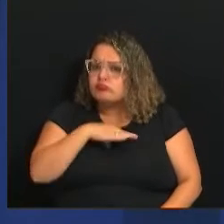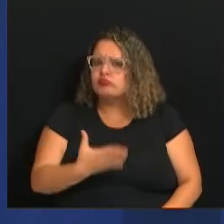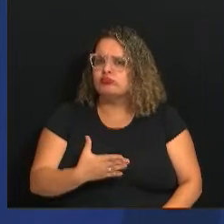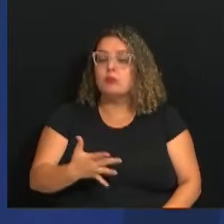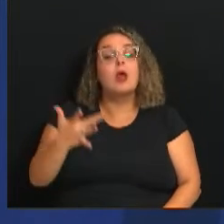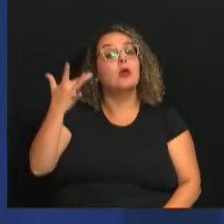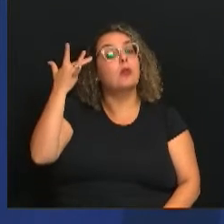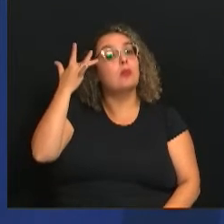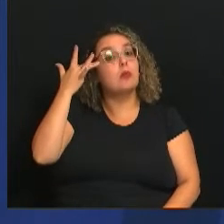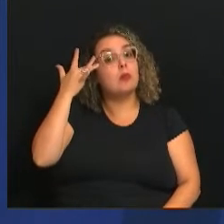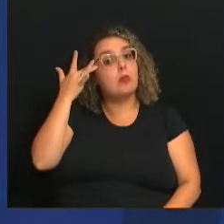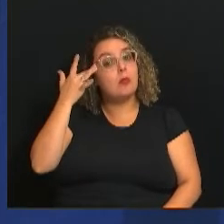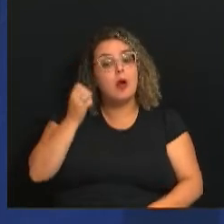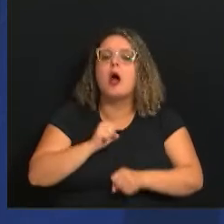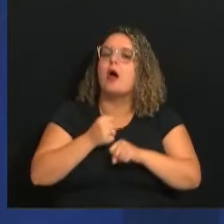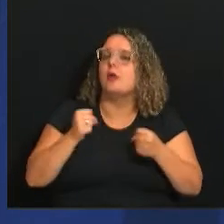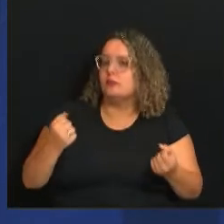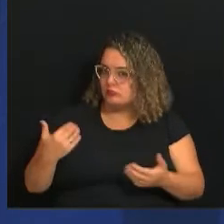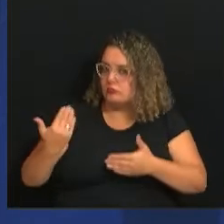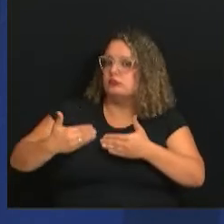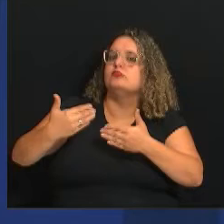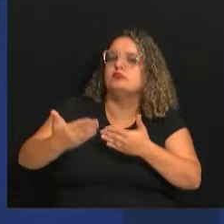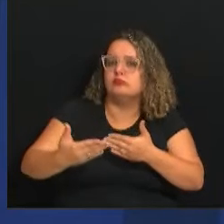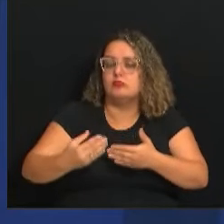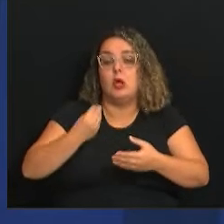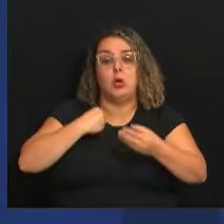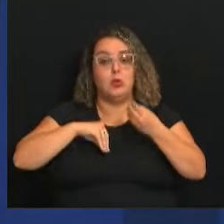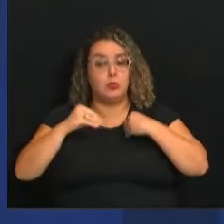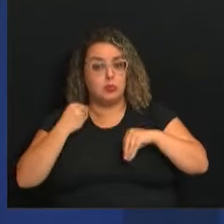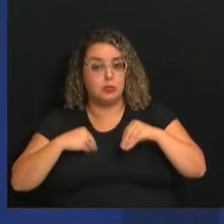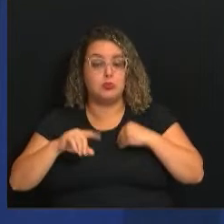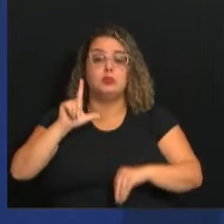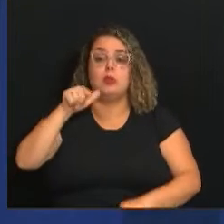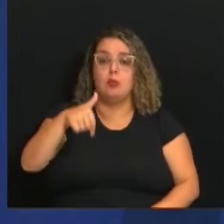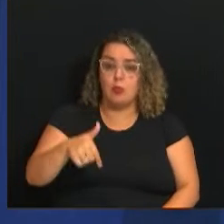Isso está bom, isso está...